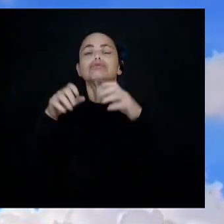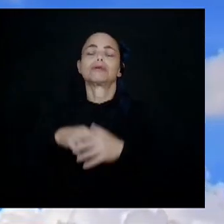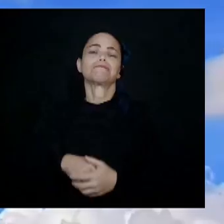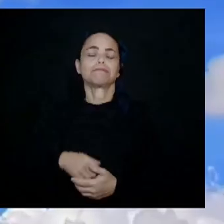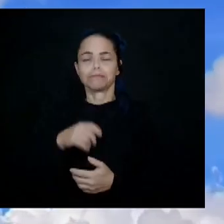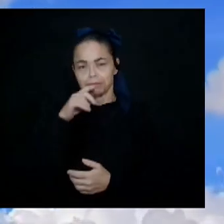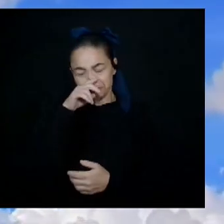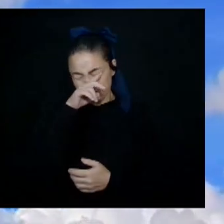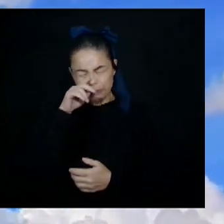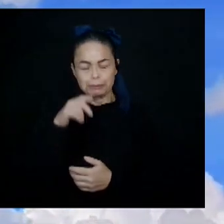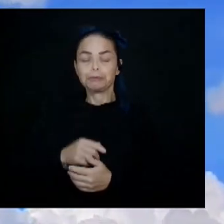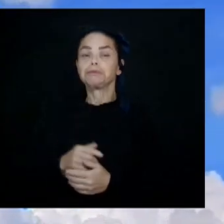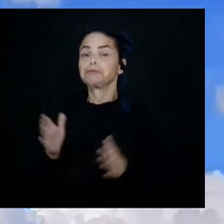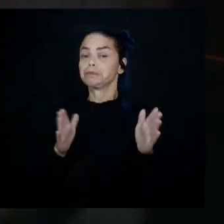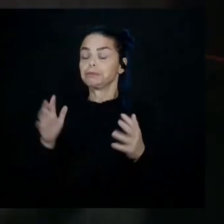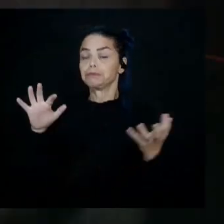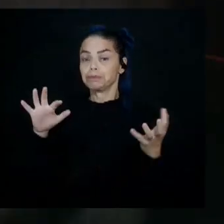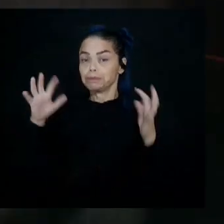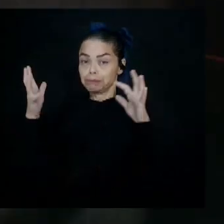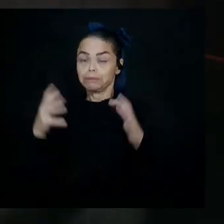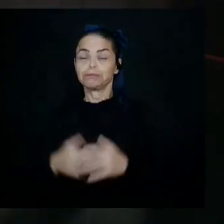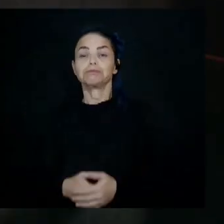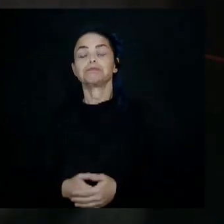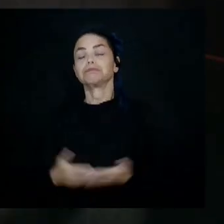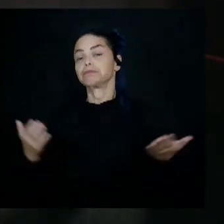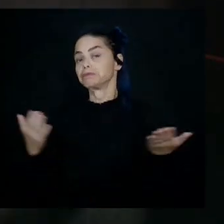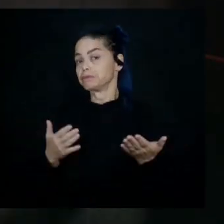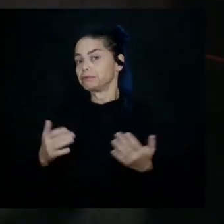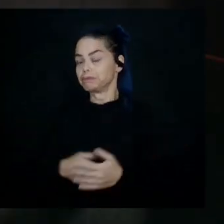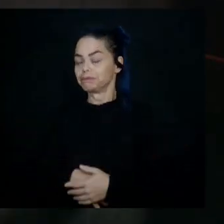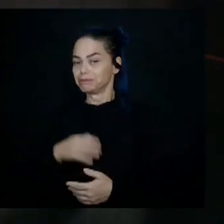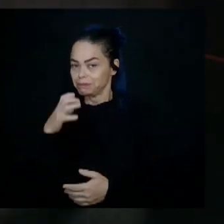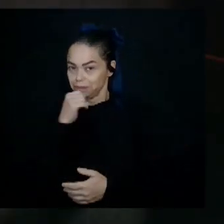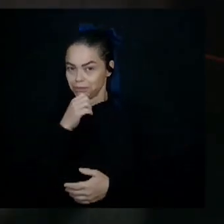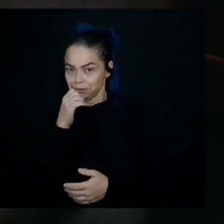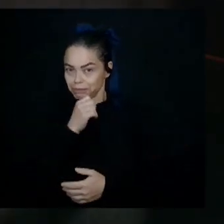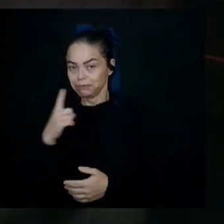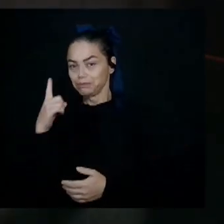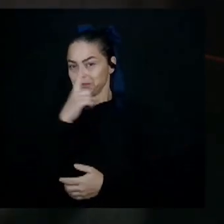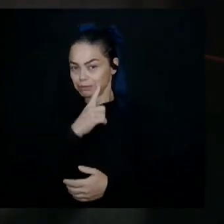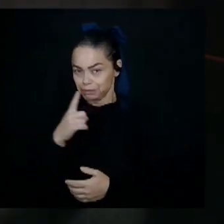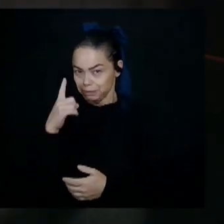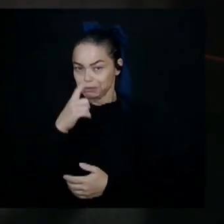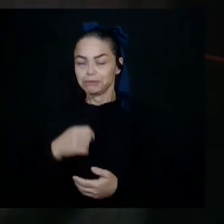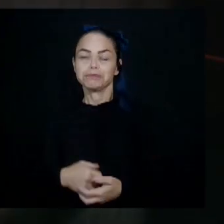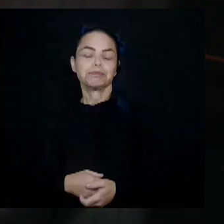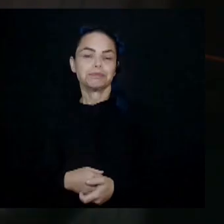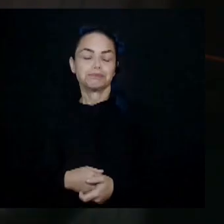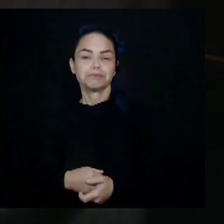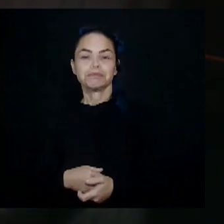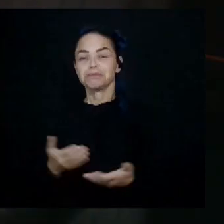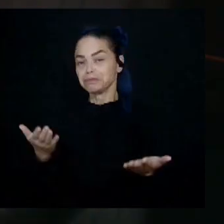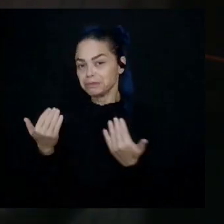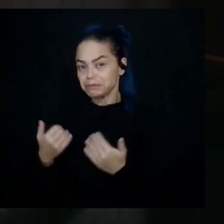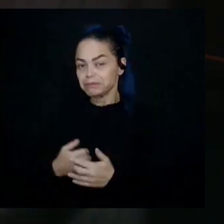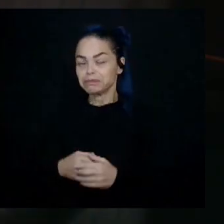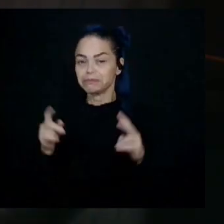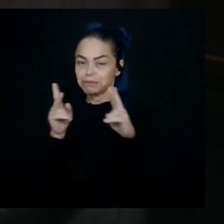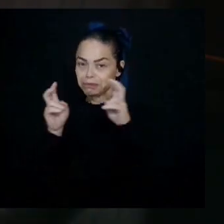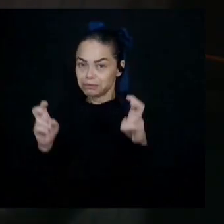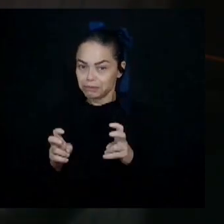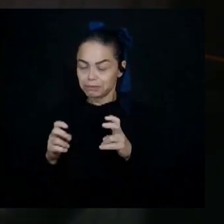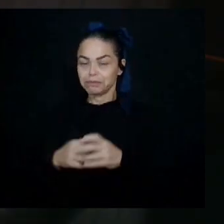previsão do tempo para hoje e para o nosso final de semana. Vamos lá então, o tema de hoje,